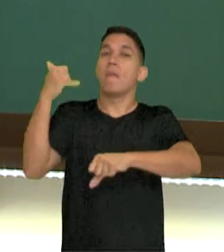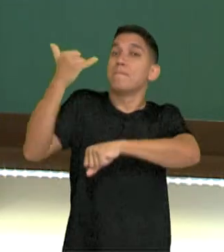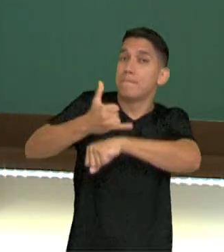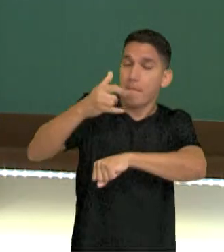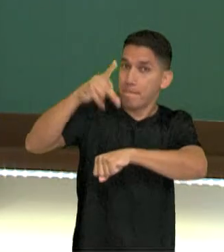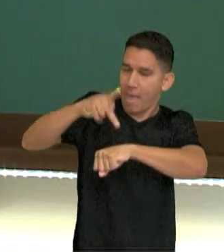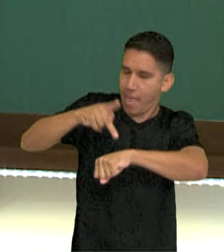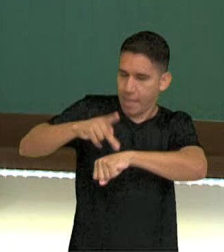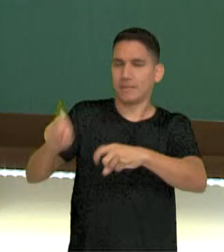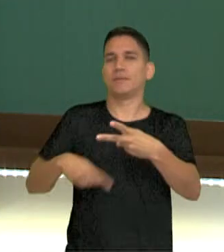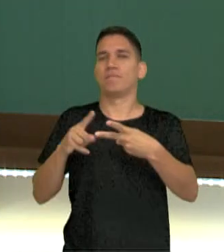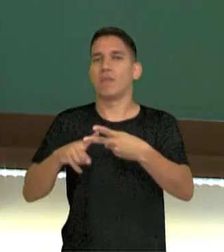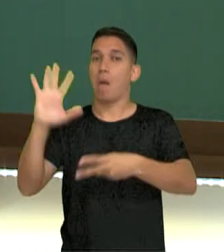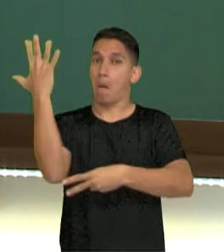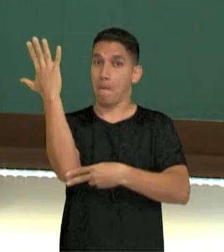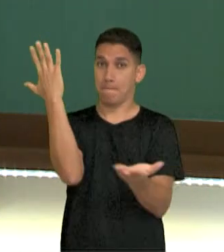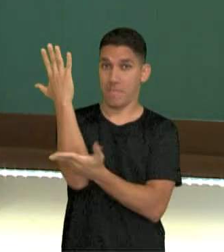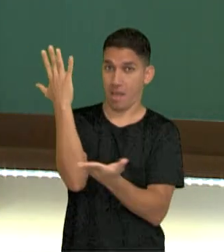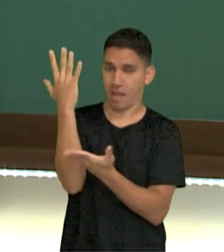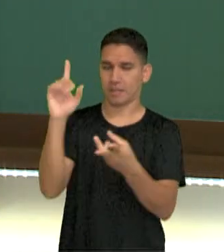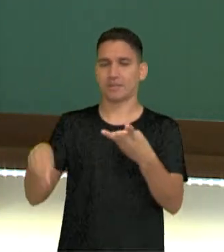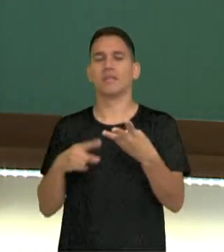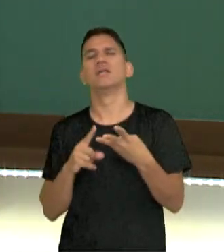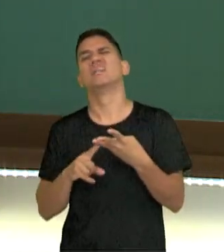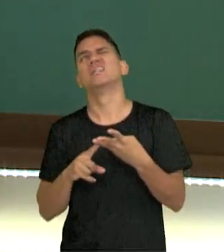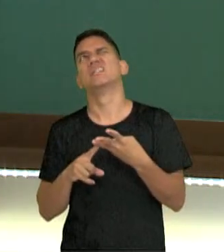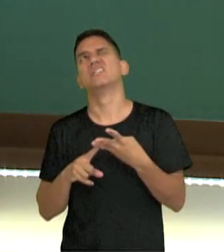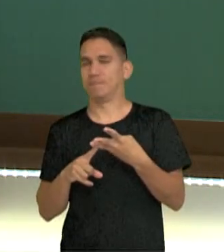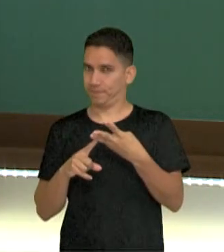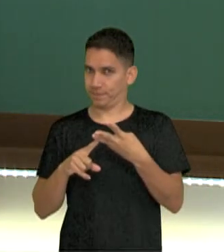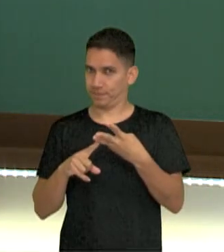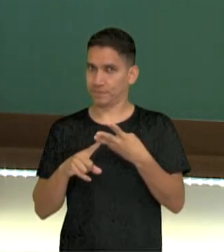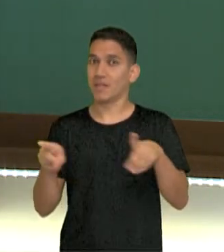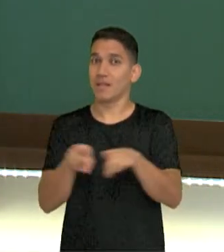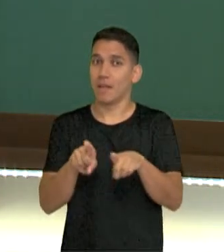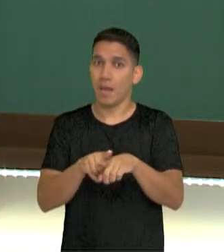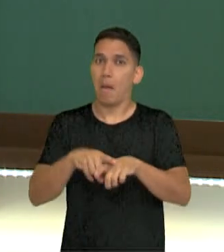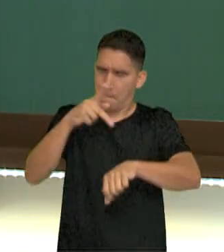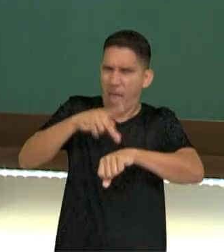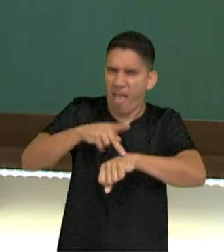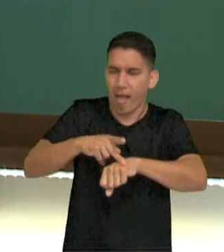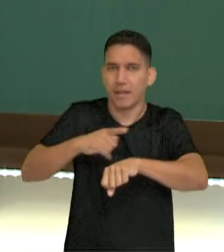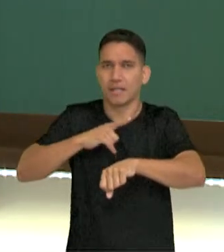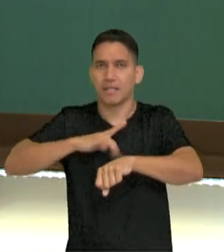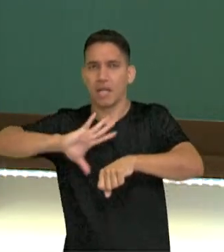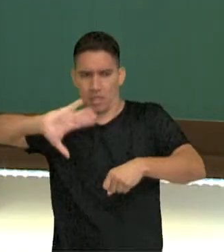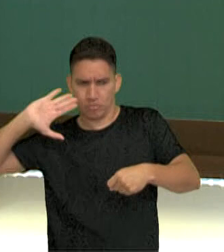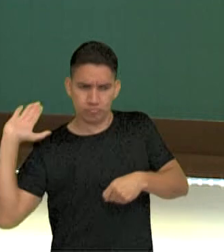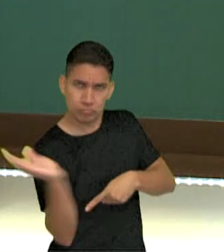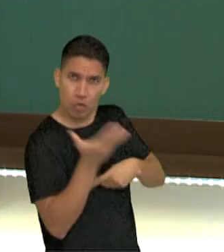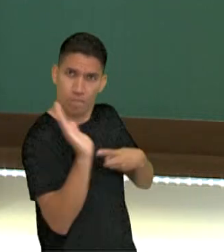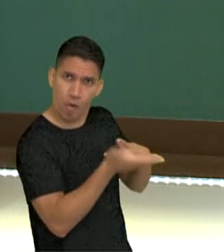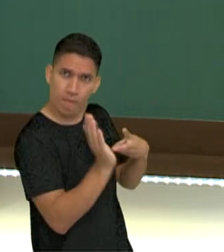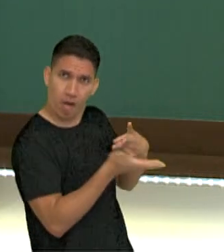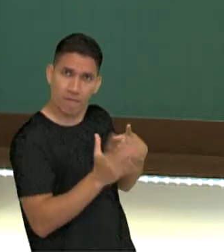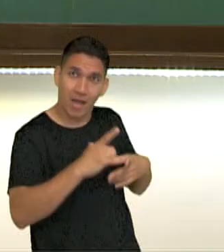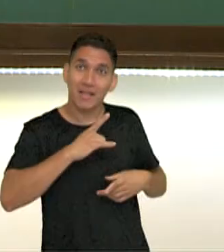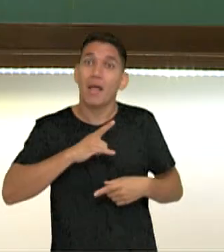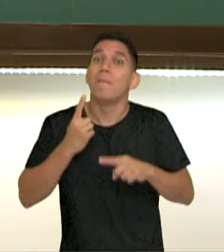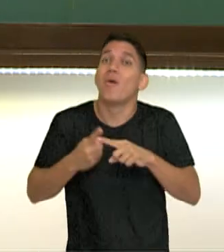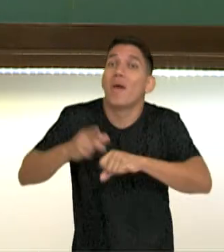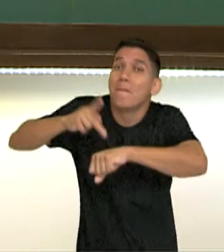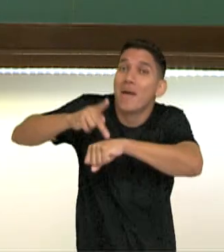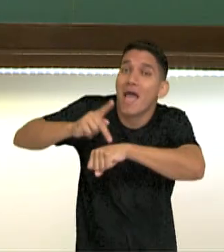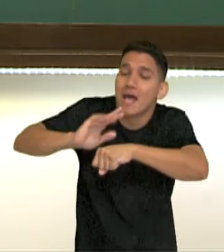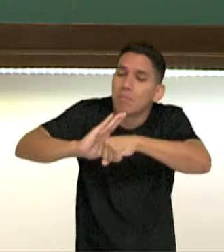madeira, ali o cabo de madeira, com pedras apenas, como a foice, feitos de pedras polidas